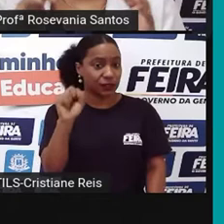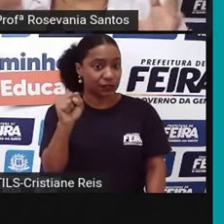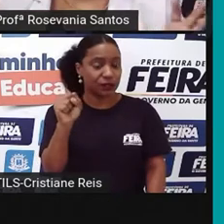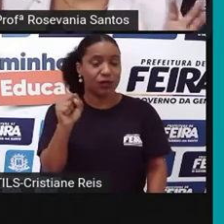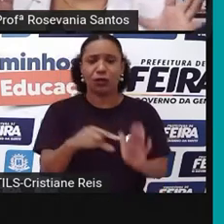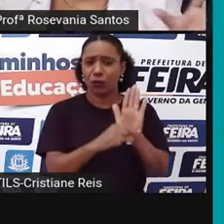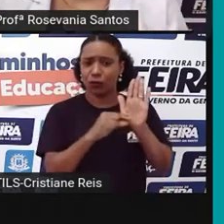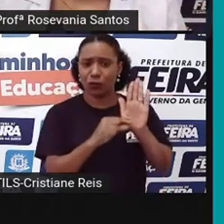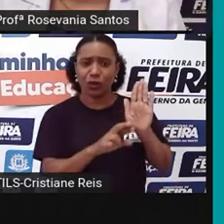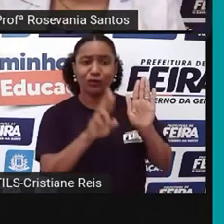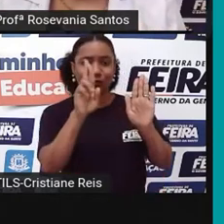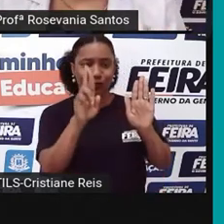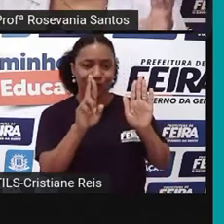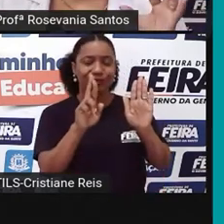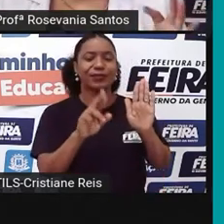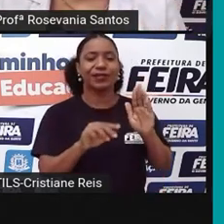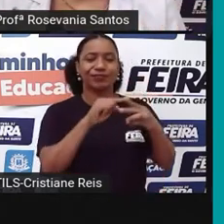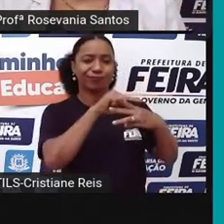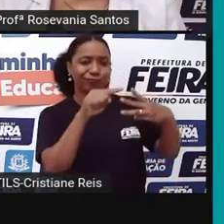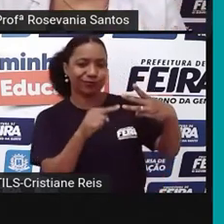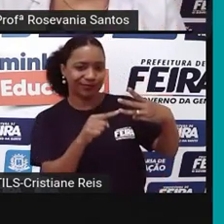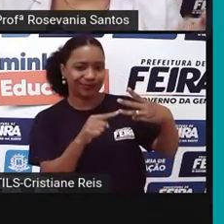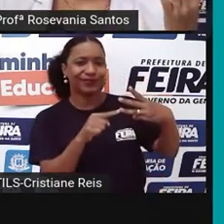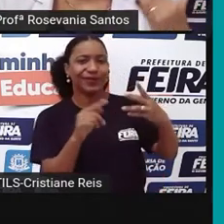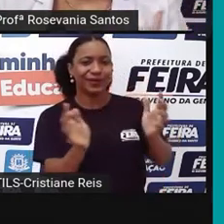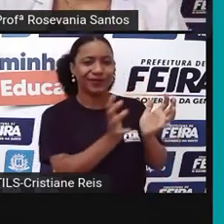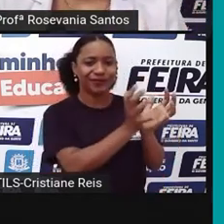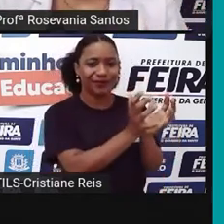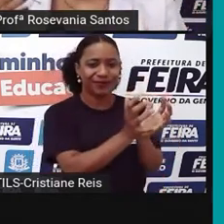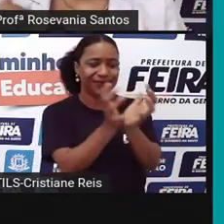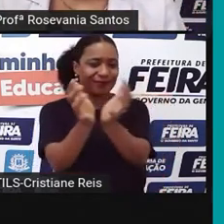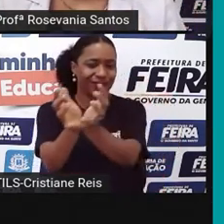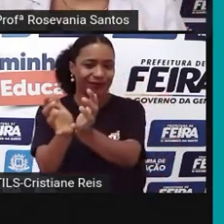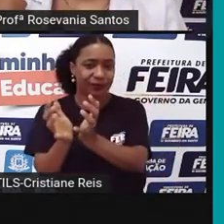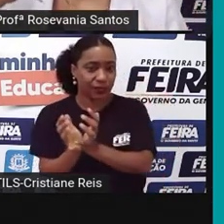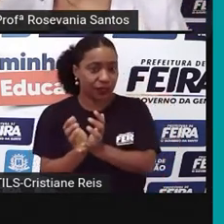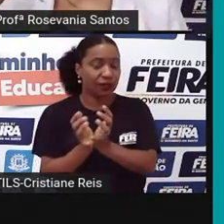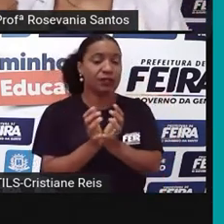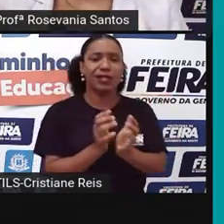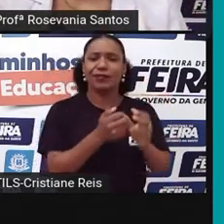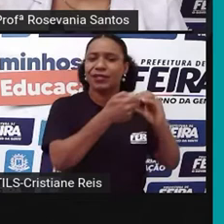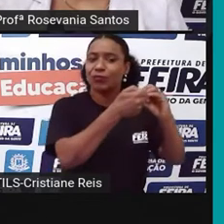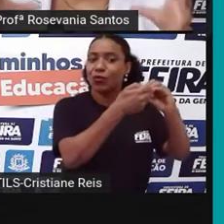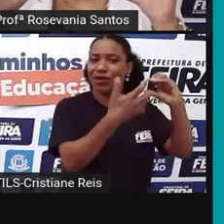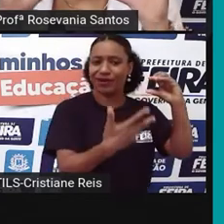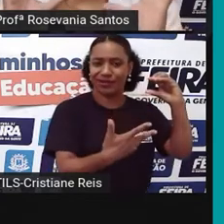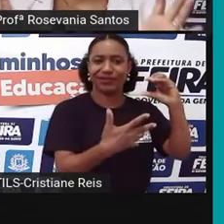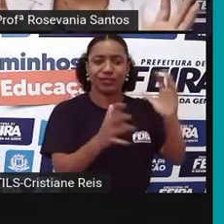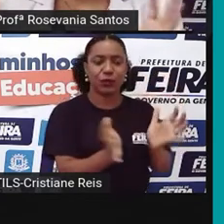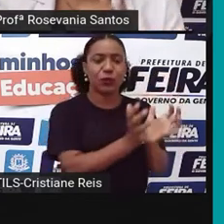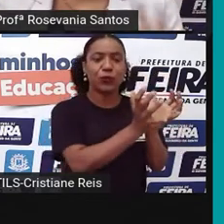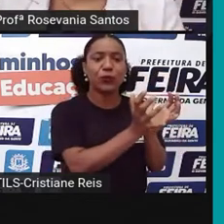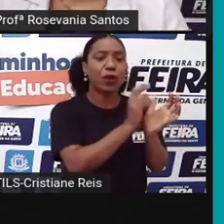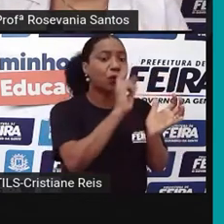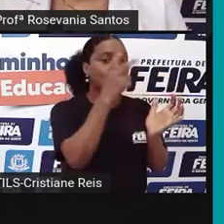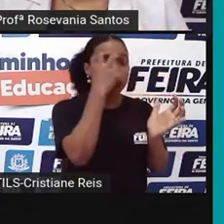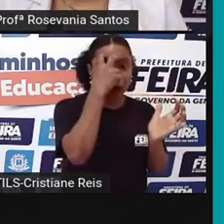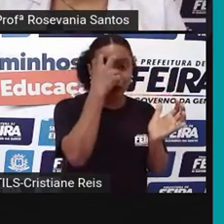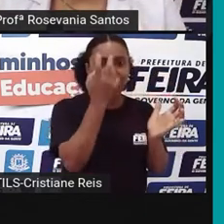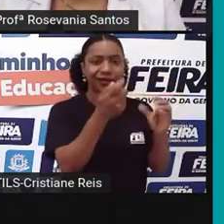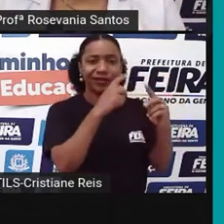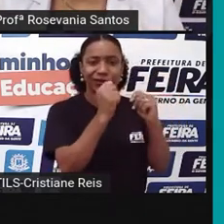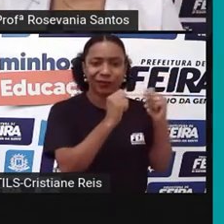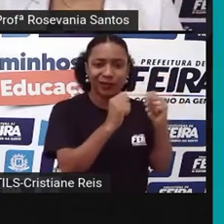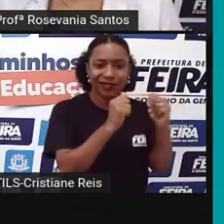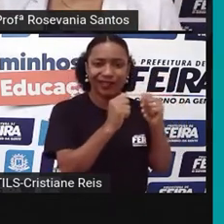três complexos regionais, ou seja, ele agregou características naturais, econômicas e culturais e formou aí essas